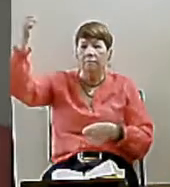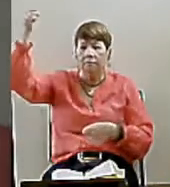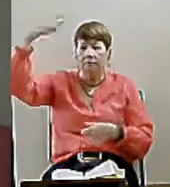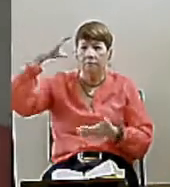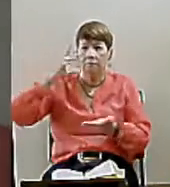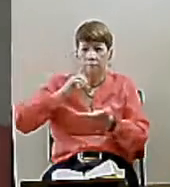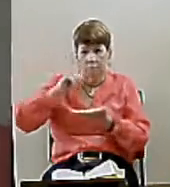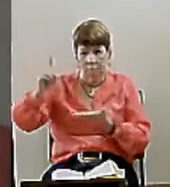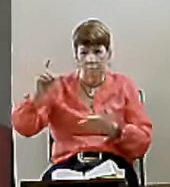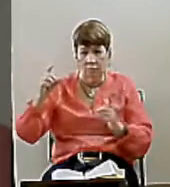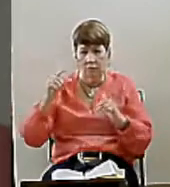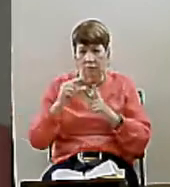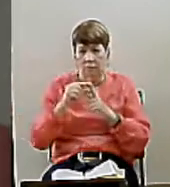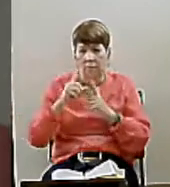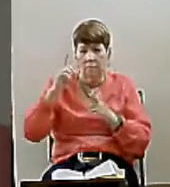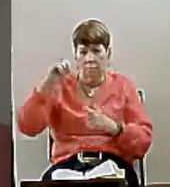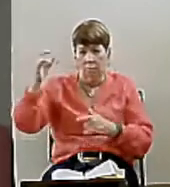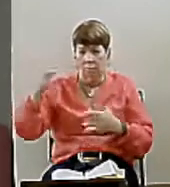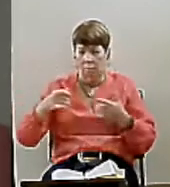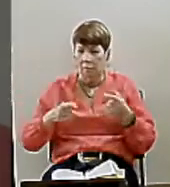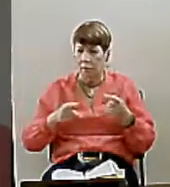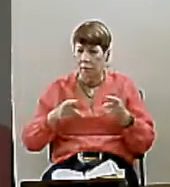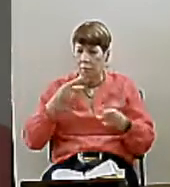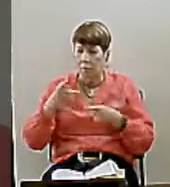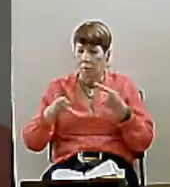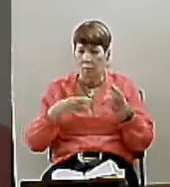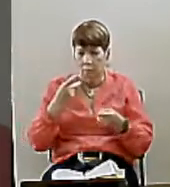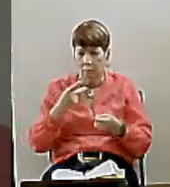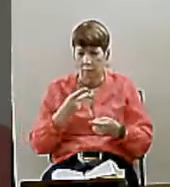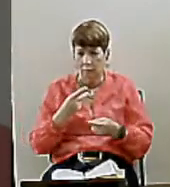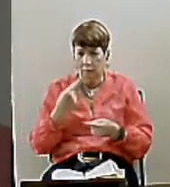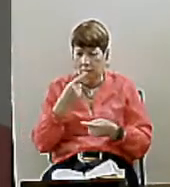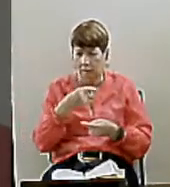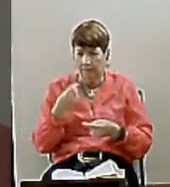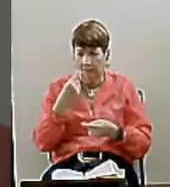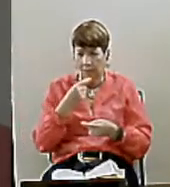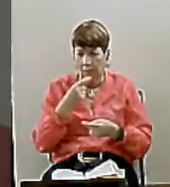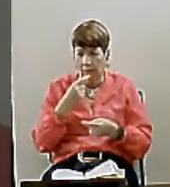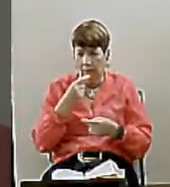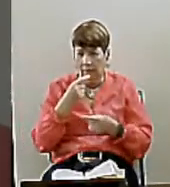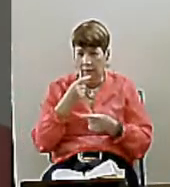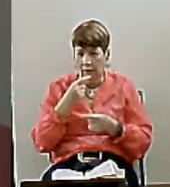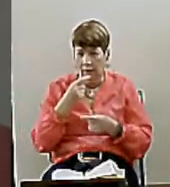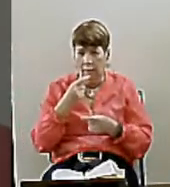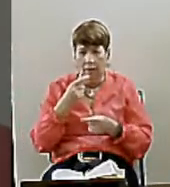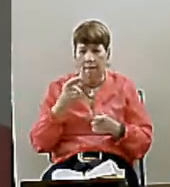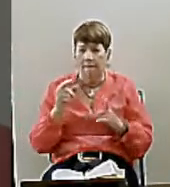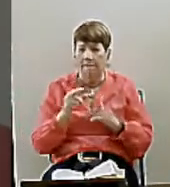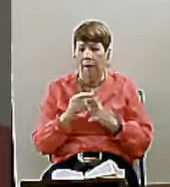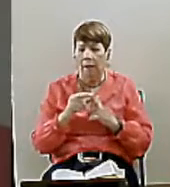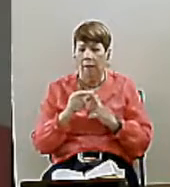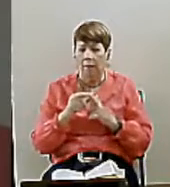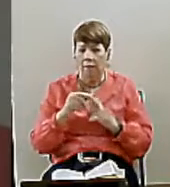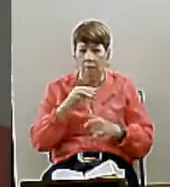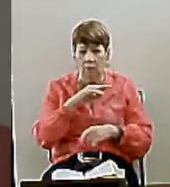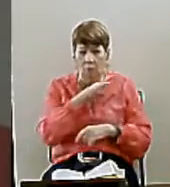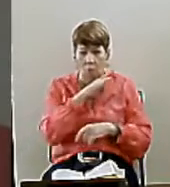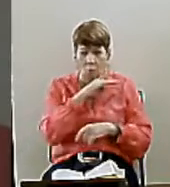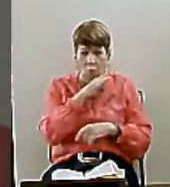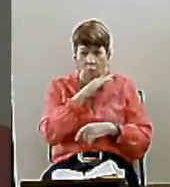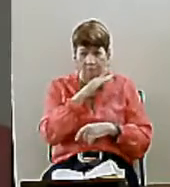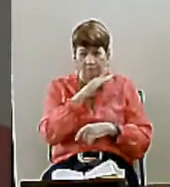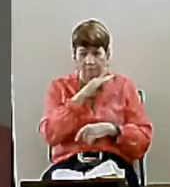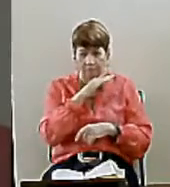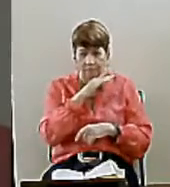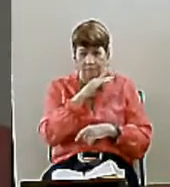de Deus porque a palavra de Deus diz que não deve sair da nossa boca nenhuma palavra torpe mas unicamente aquela que for